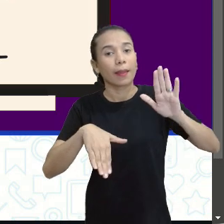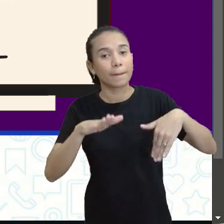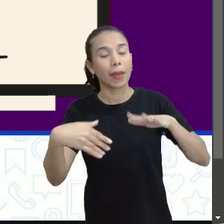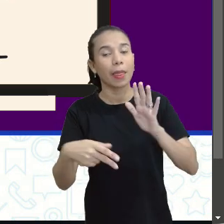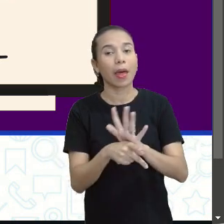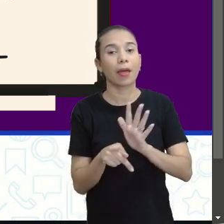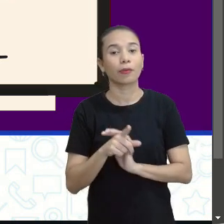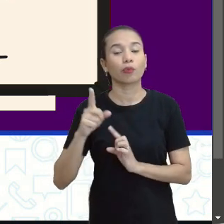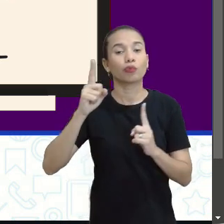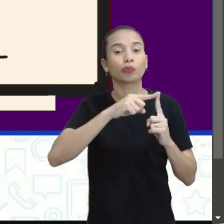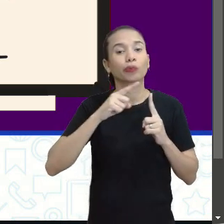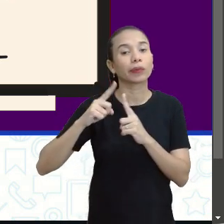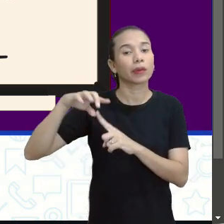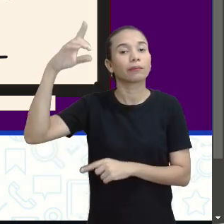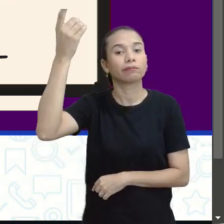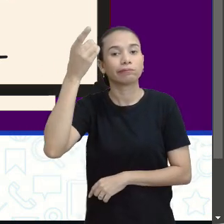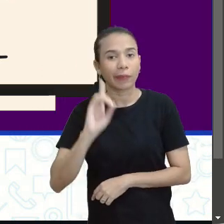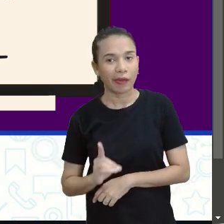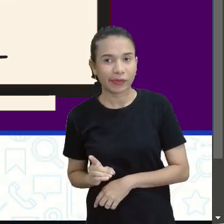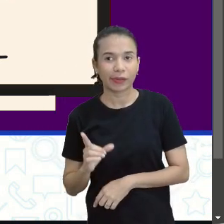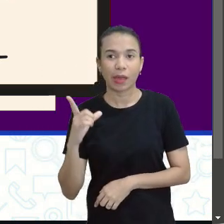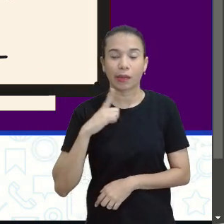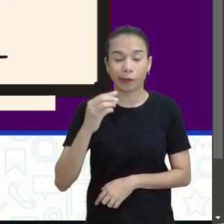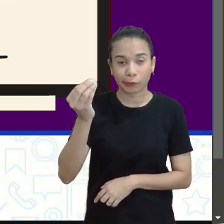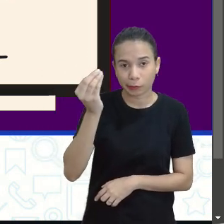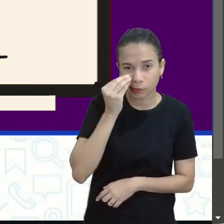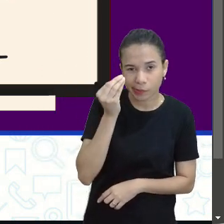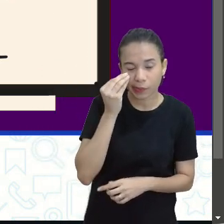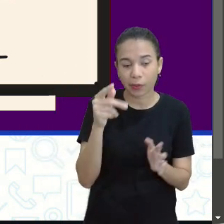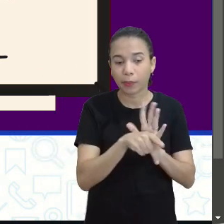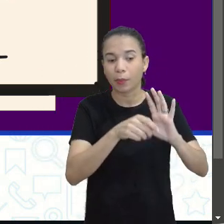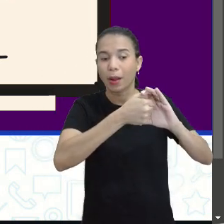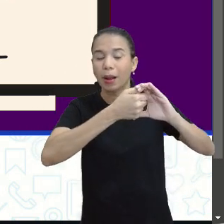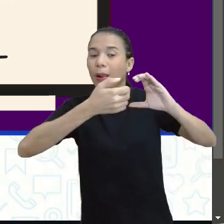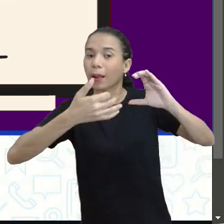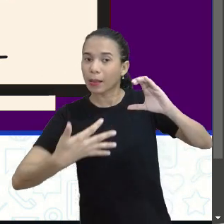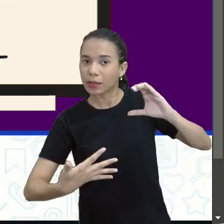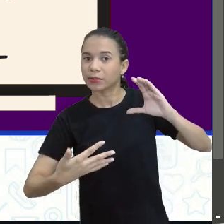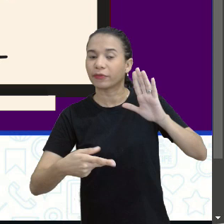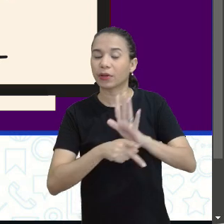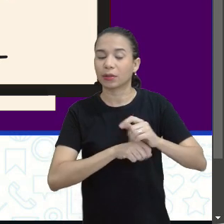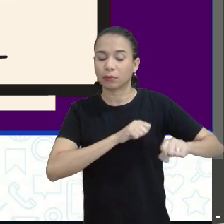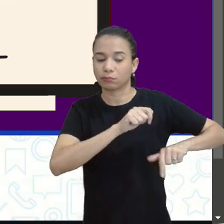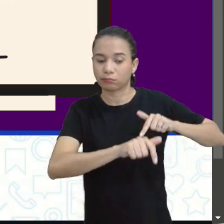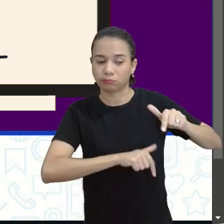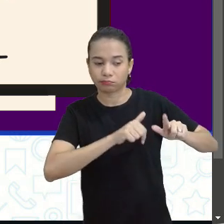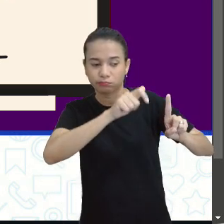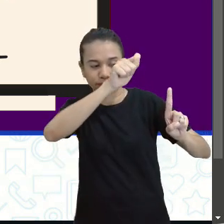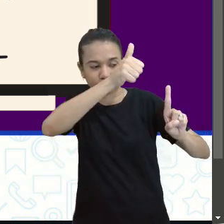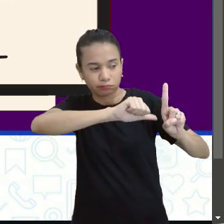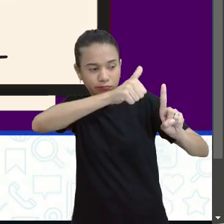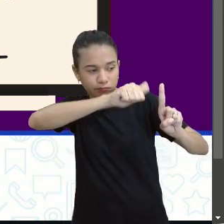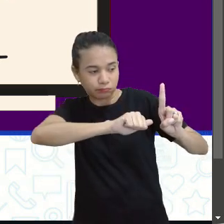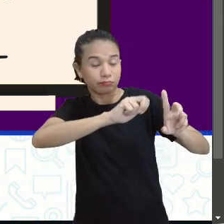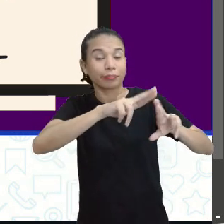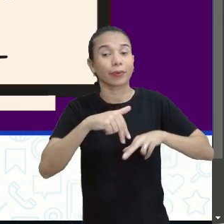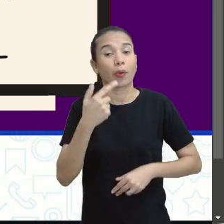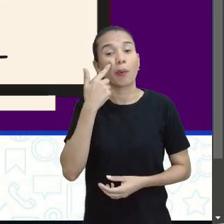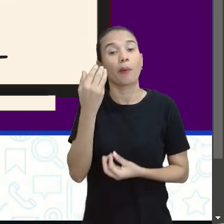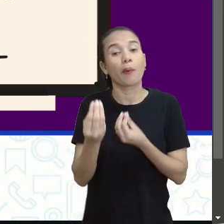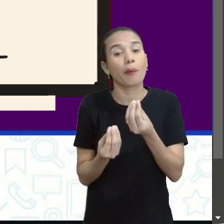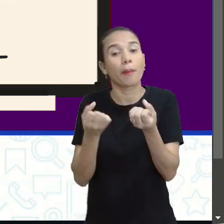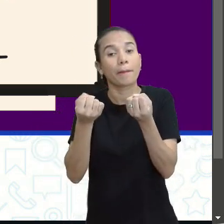com o grau de deficiência, que é constatado pela classificação funcional. E aí foi isso que eu falei para